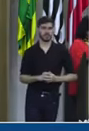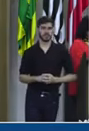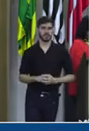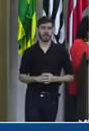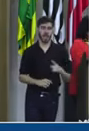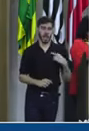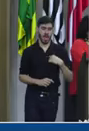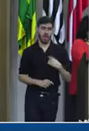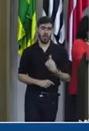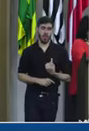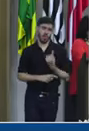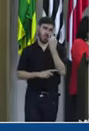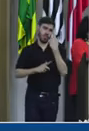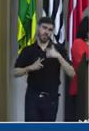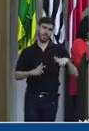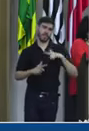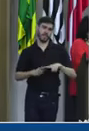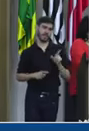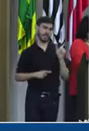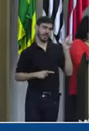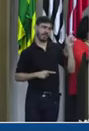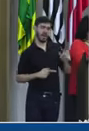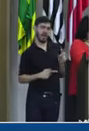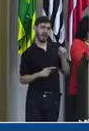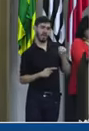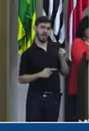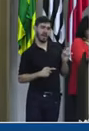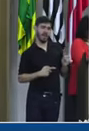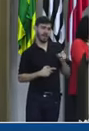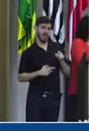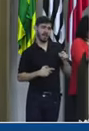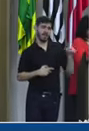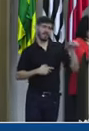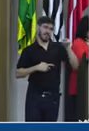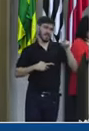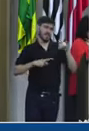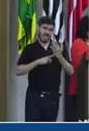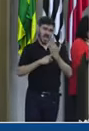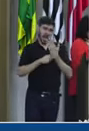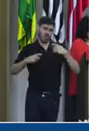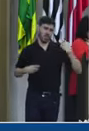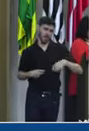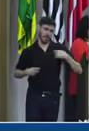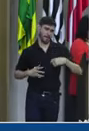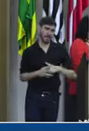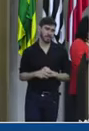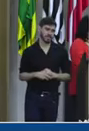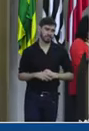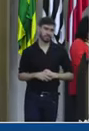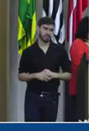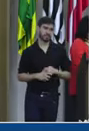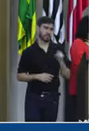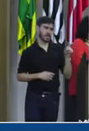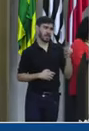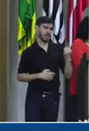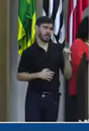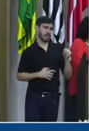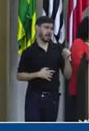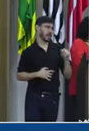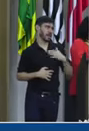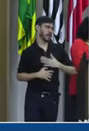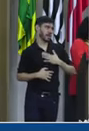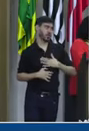tenho um problema com Amalé. E que vocês precisam me ajudar muito. Amalé está torcendo pelo